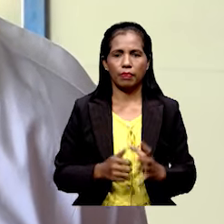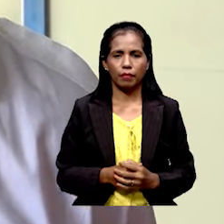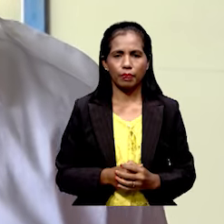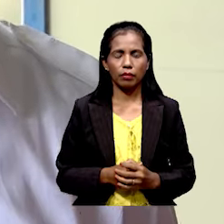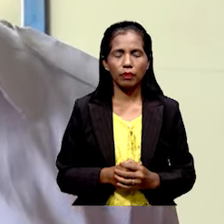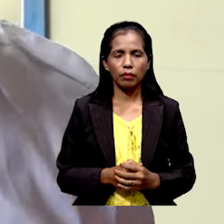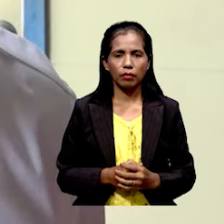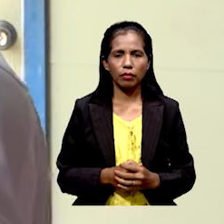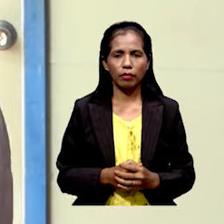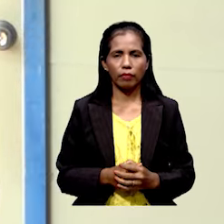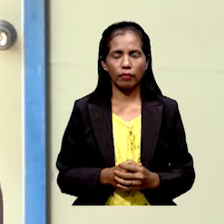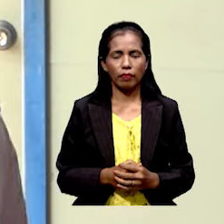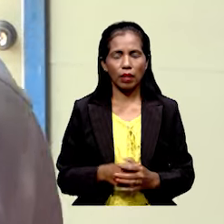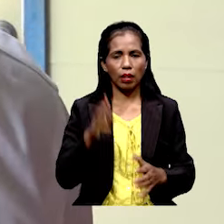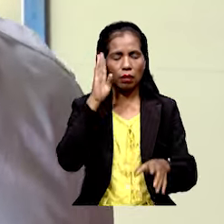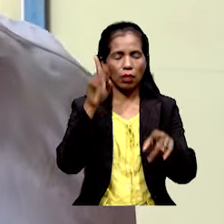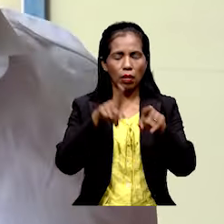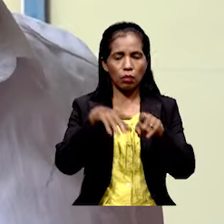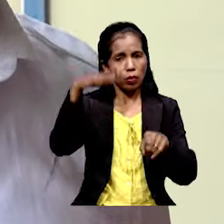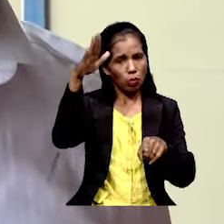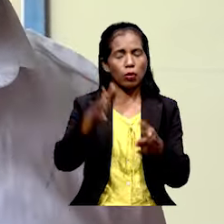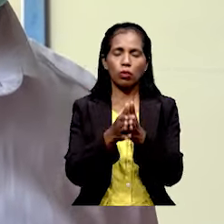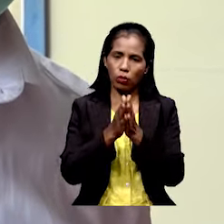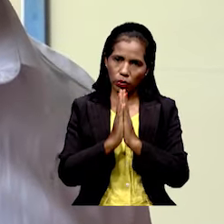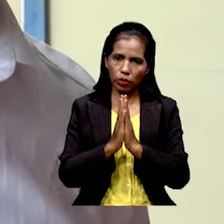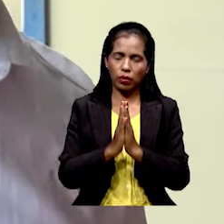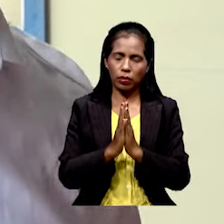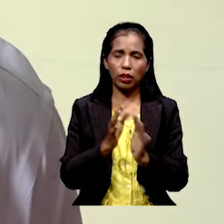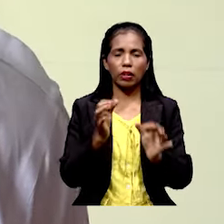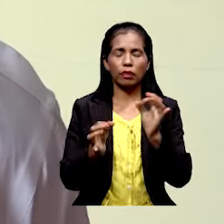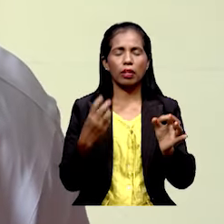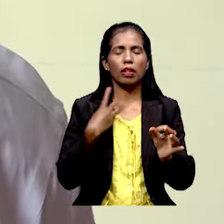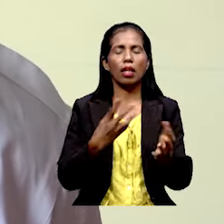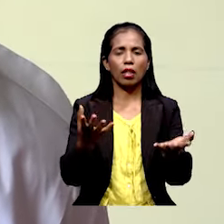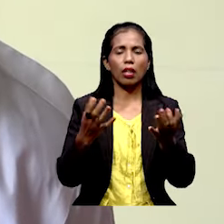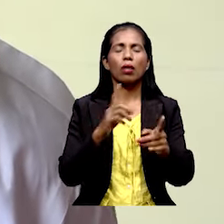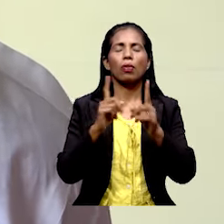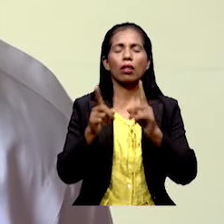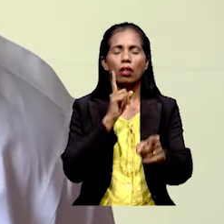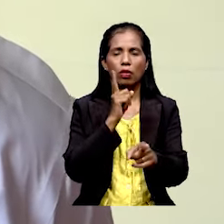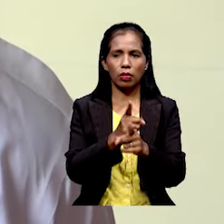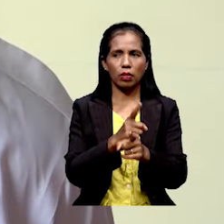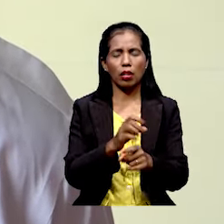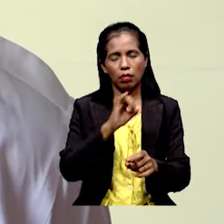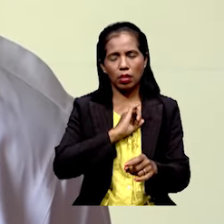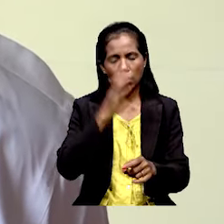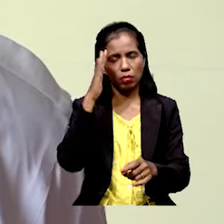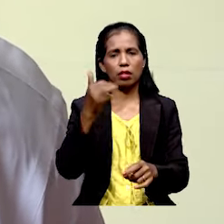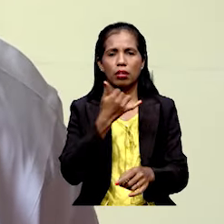Mau bot mak usumos. Se ita kara kolia zuzur ne hanese. Atende ke ta hau masalah kare.